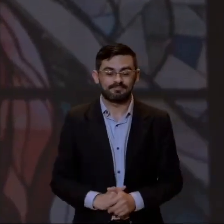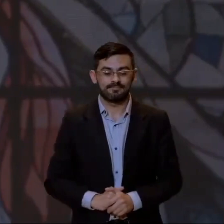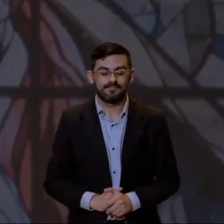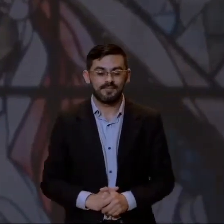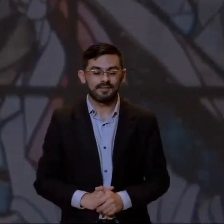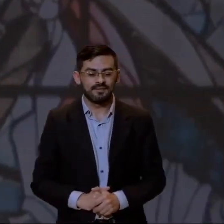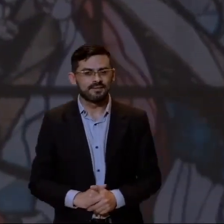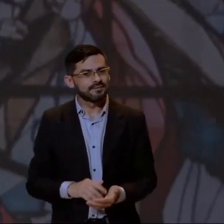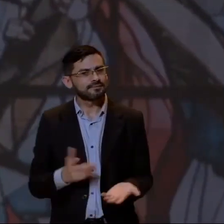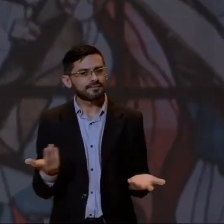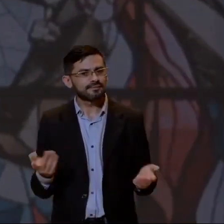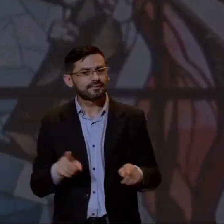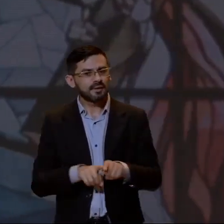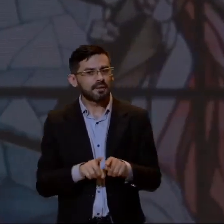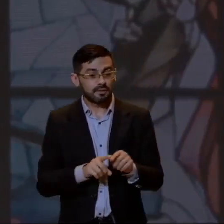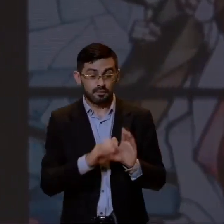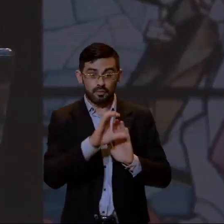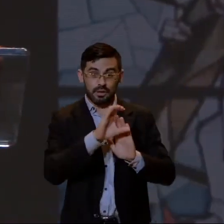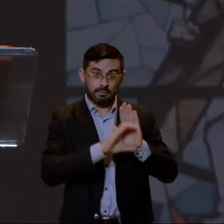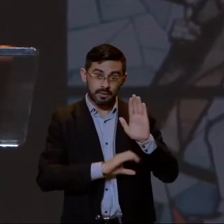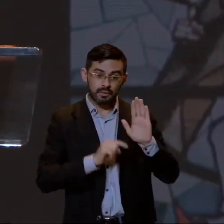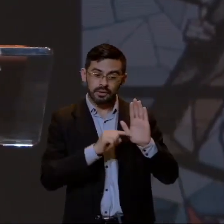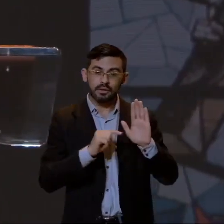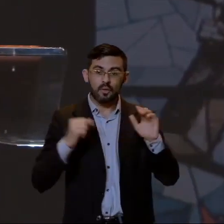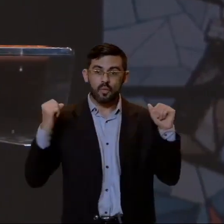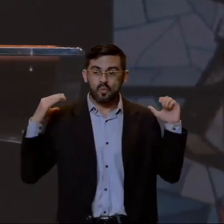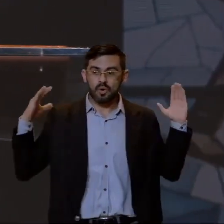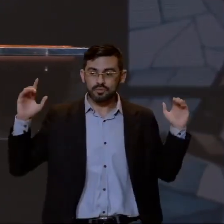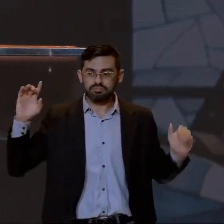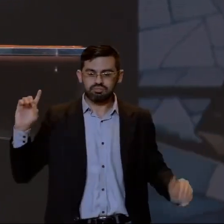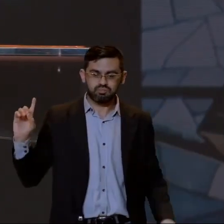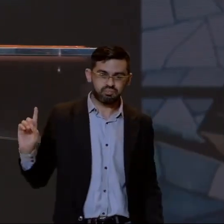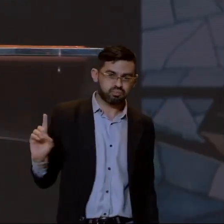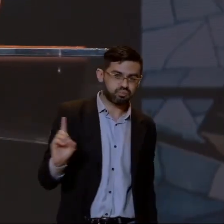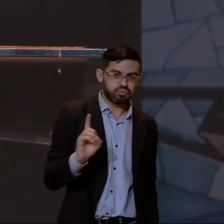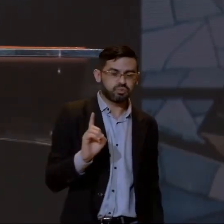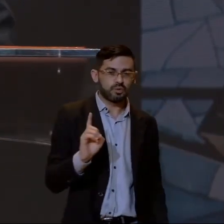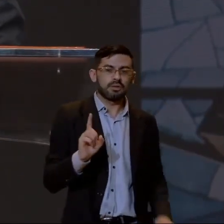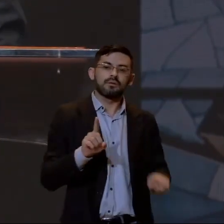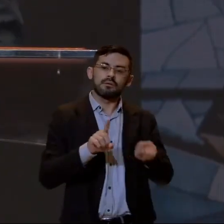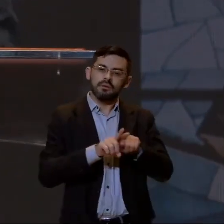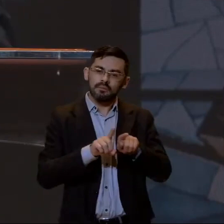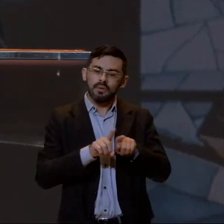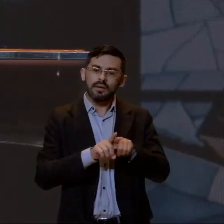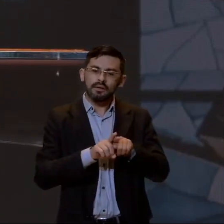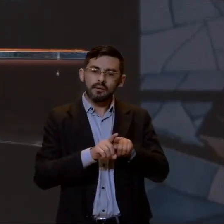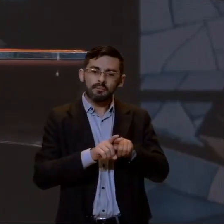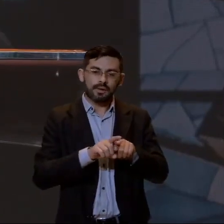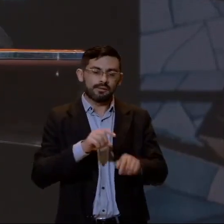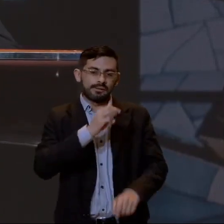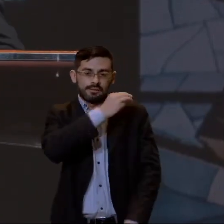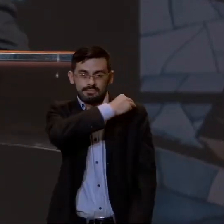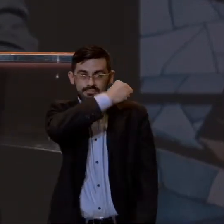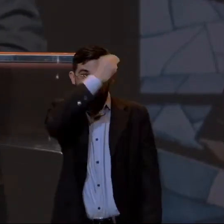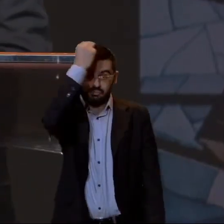E é interessante que no mesmo capítulo, um anjo aparece para a virgem, para Maria.